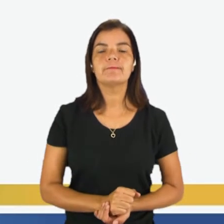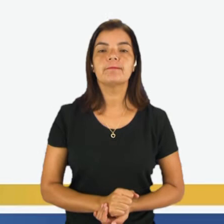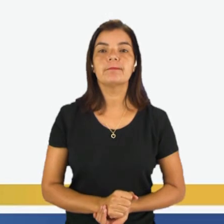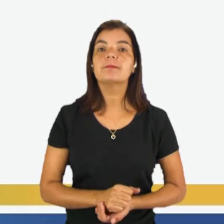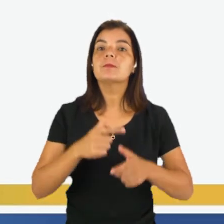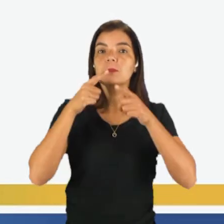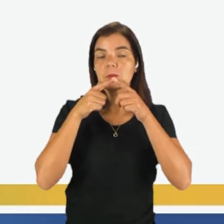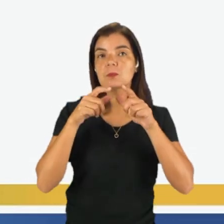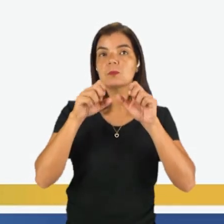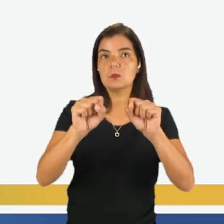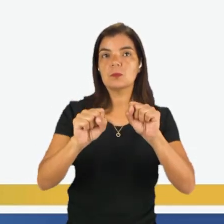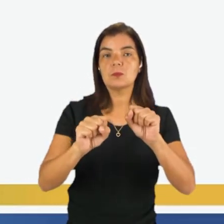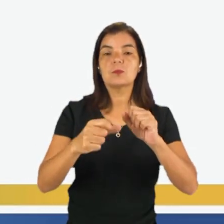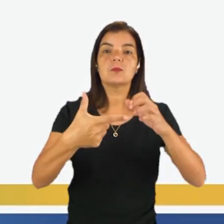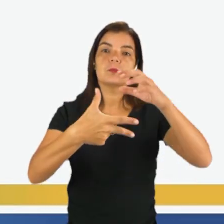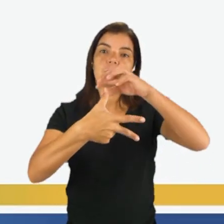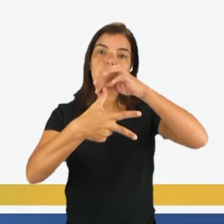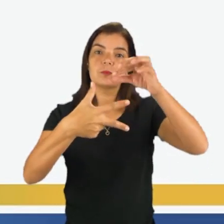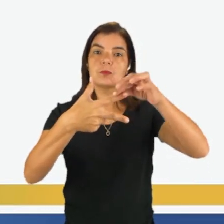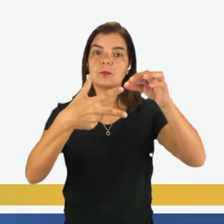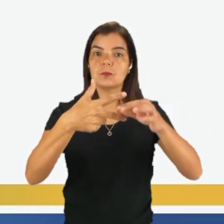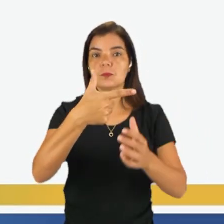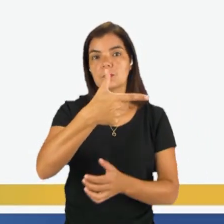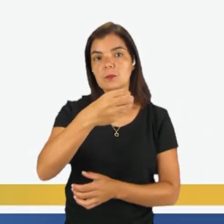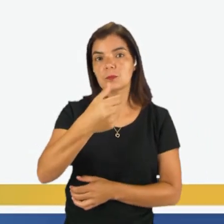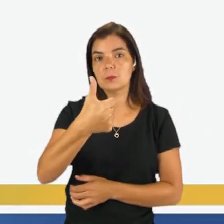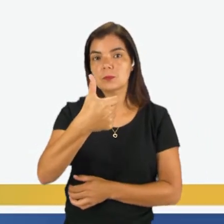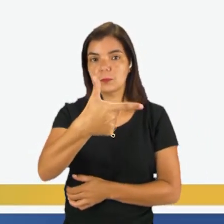da linguagem do Enem de 2012.